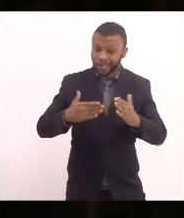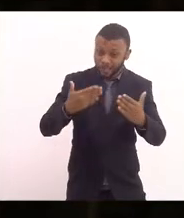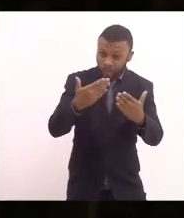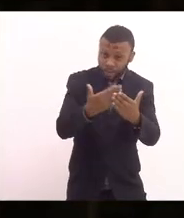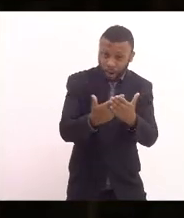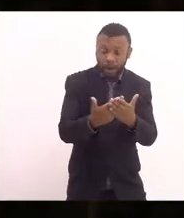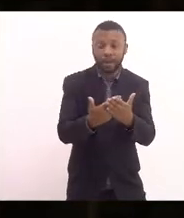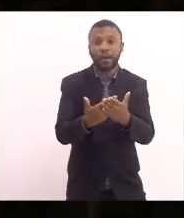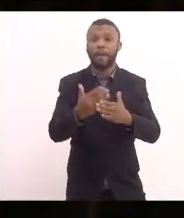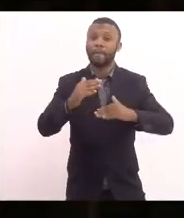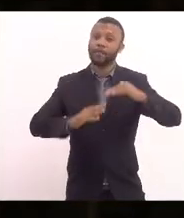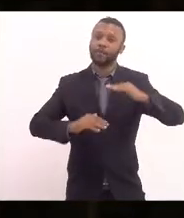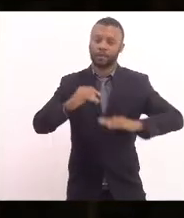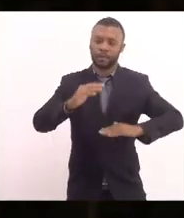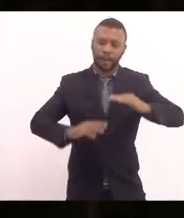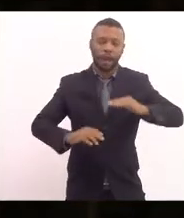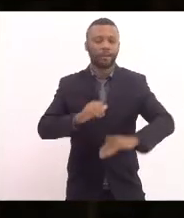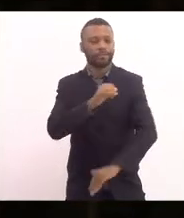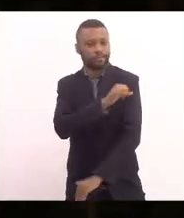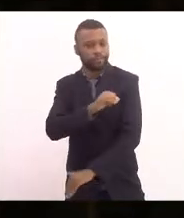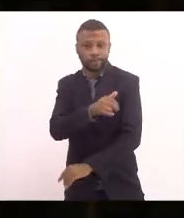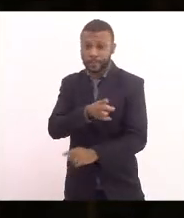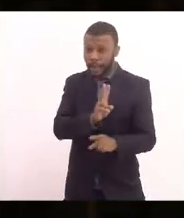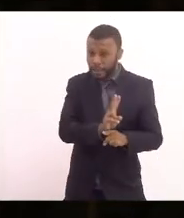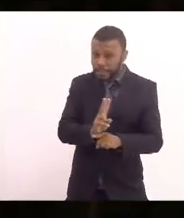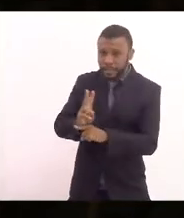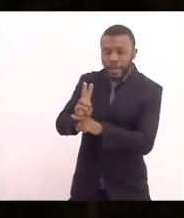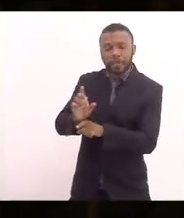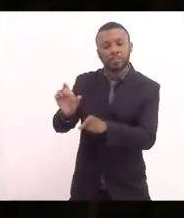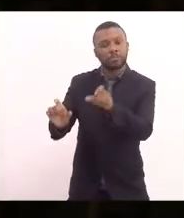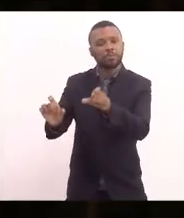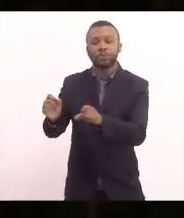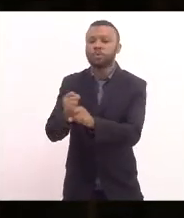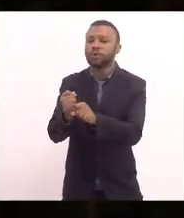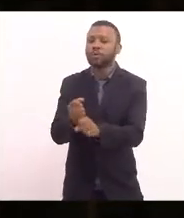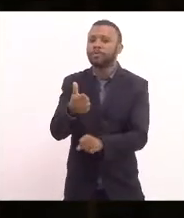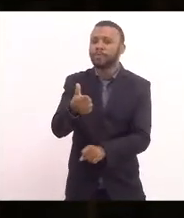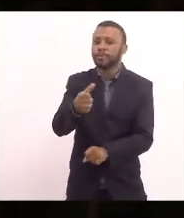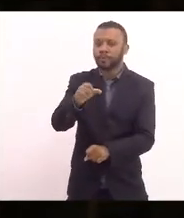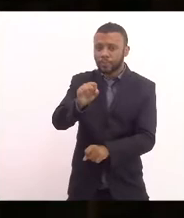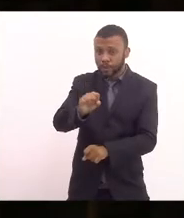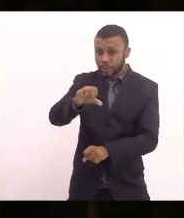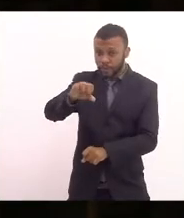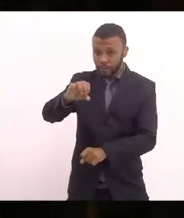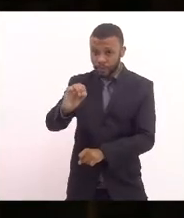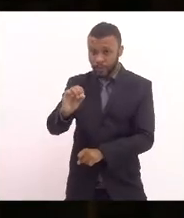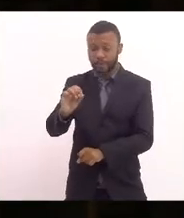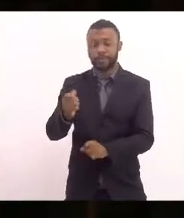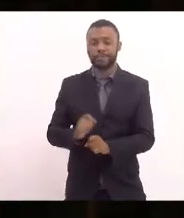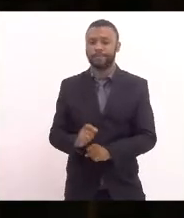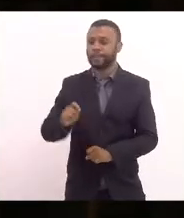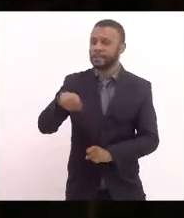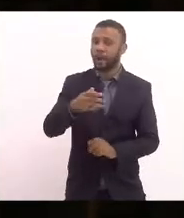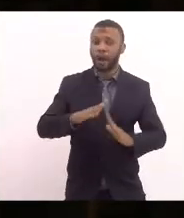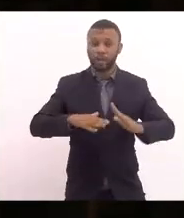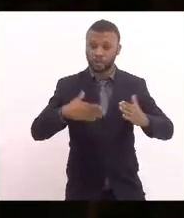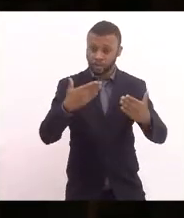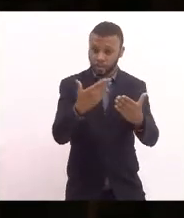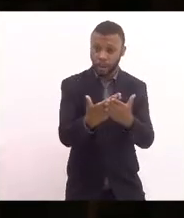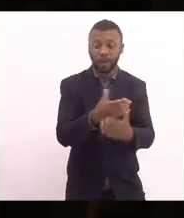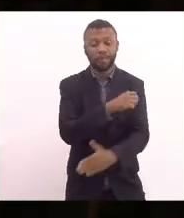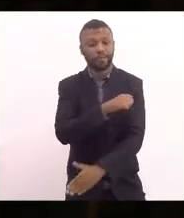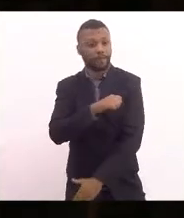e Enfermeiras da Assistência aos Alienados, em 1890. atual Escola de Enfermagem